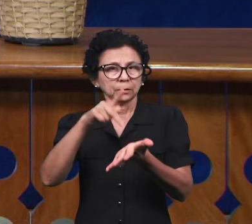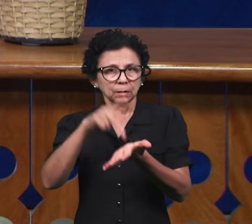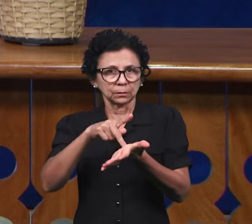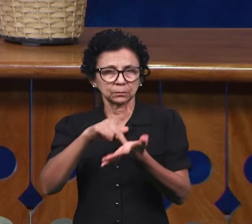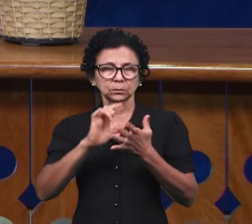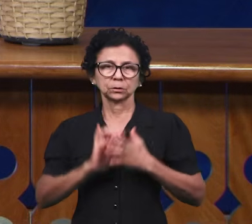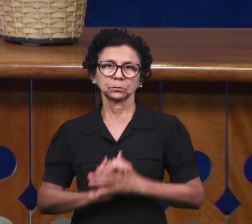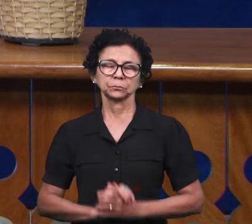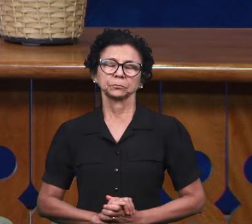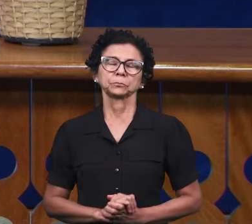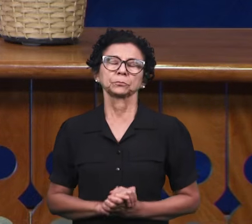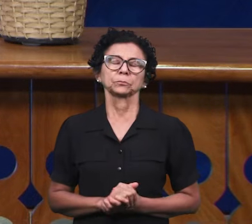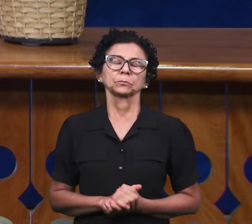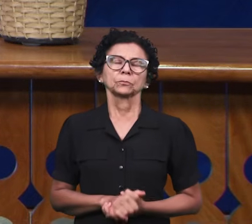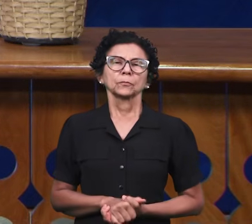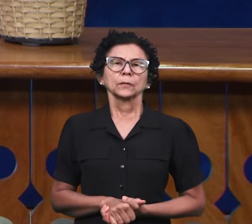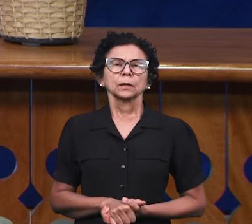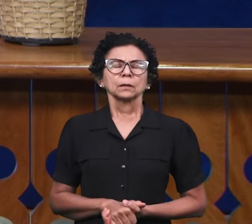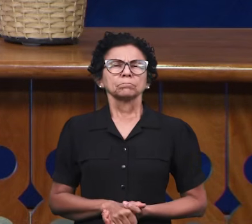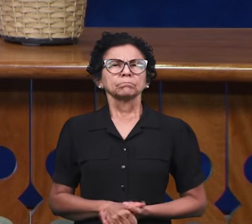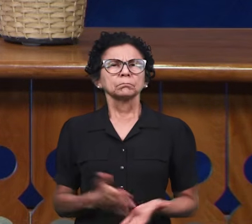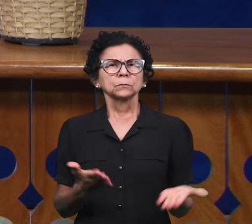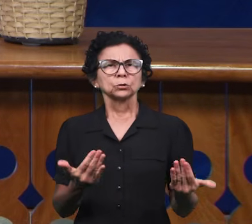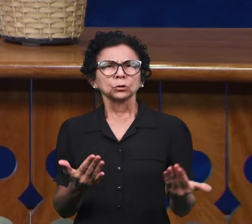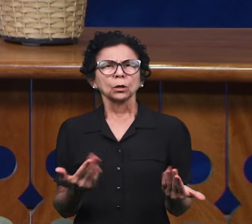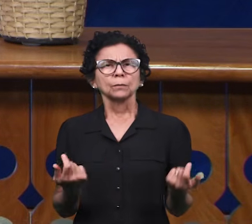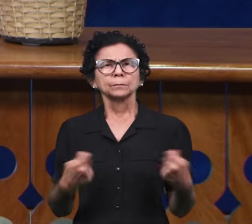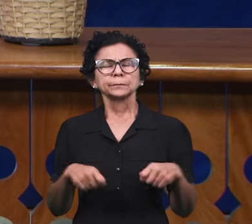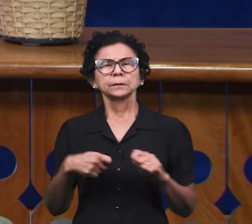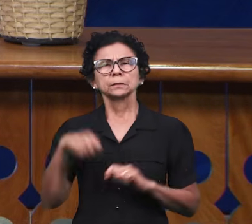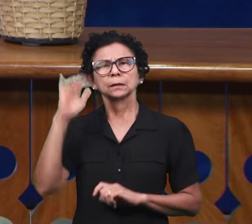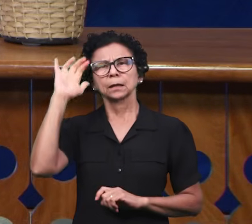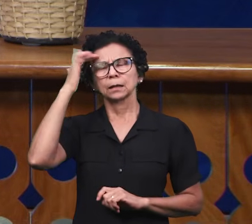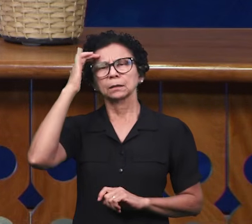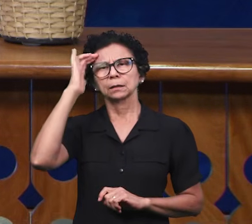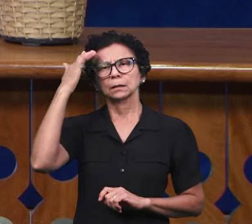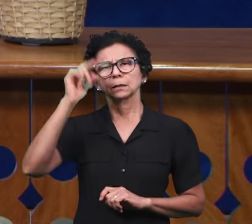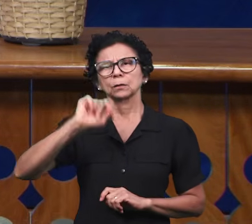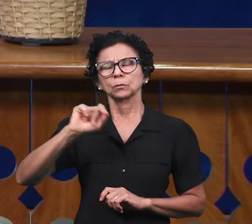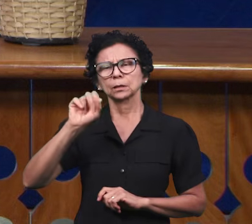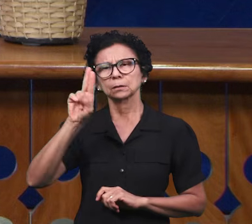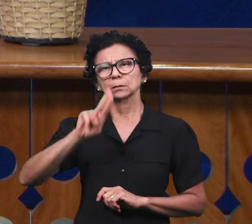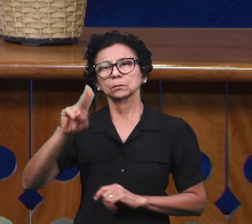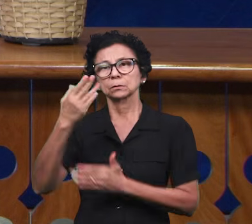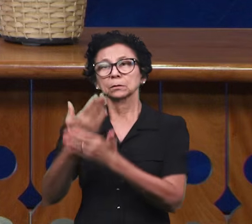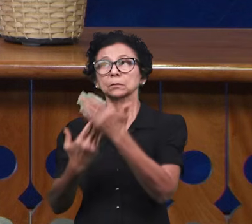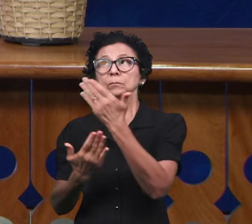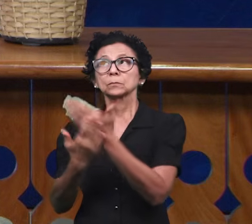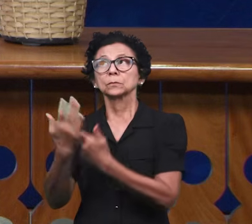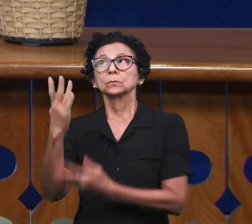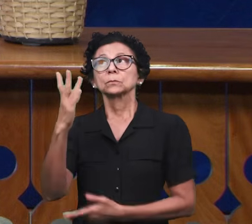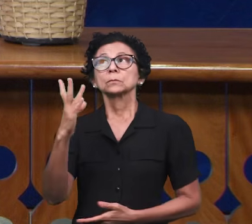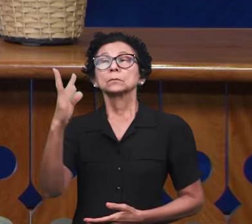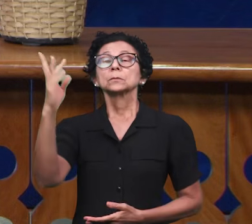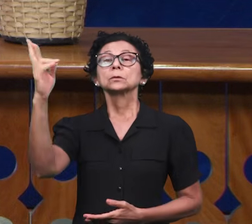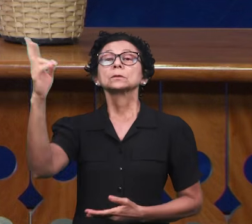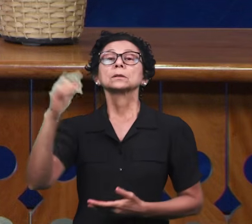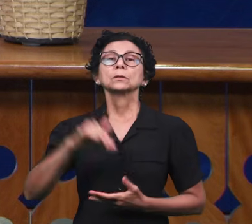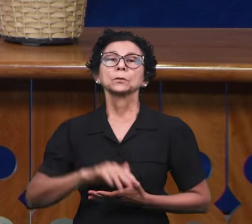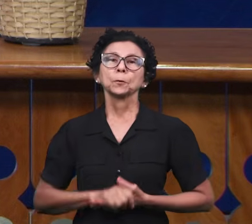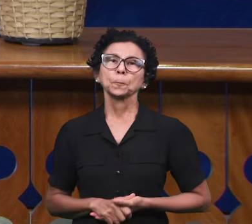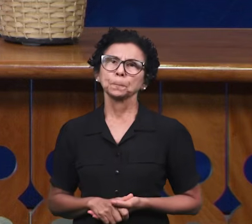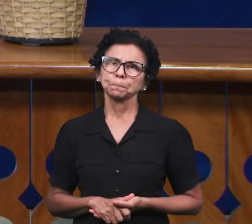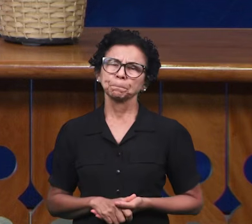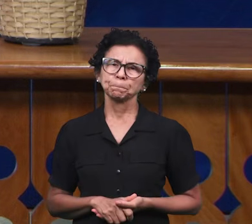é levar os jovens ao entendimento que ser um instrumento nas mãos do Senhor é um resultado